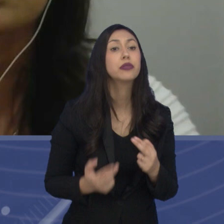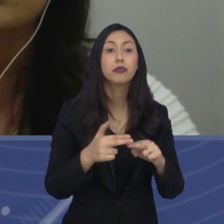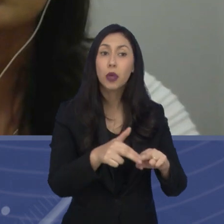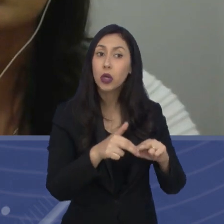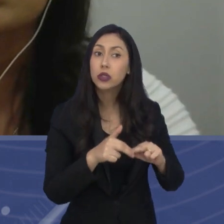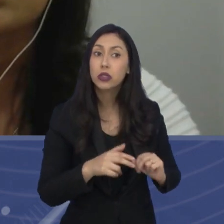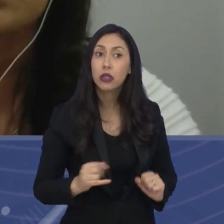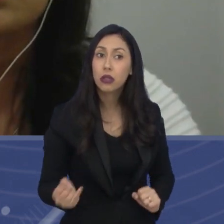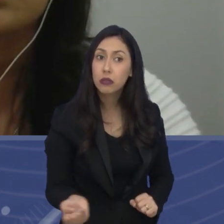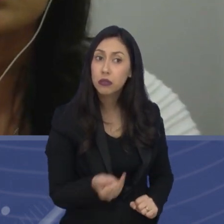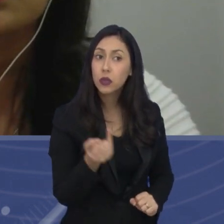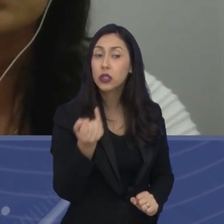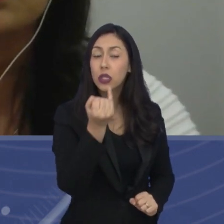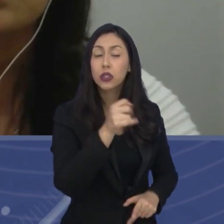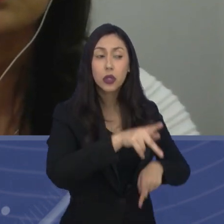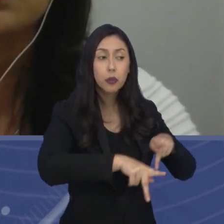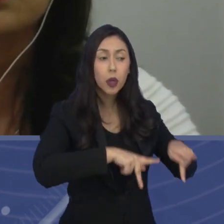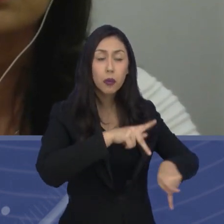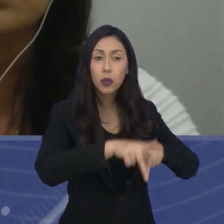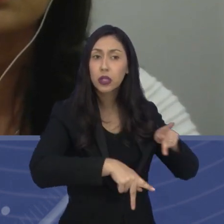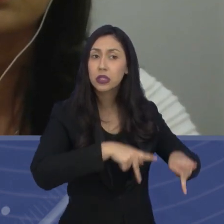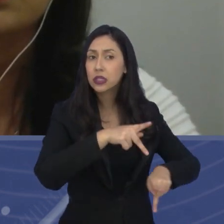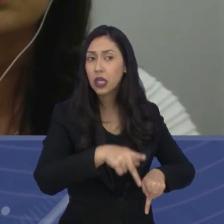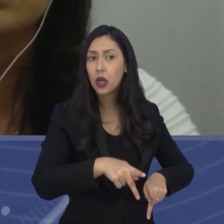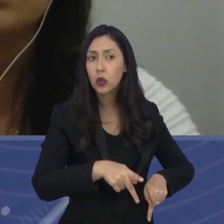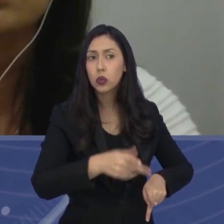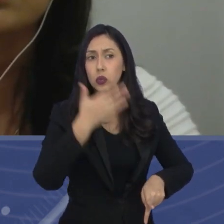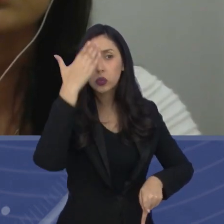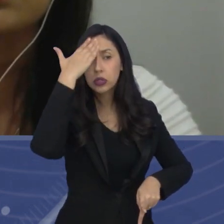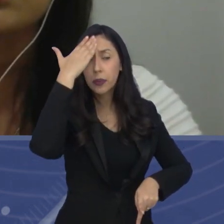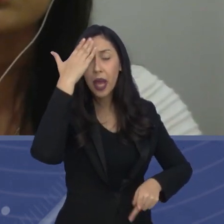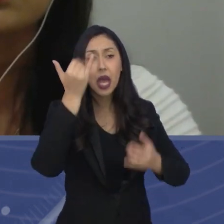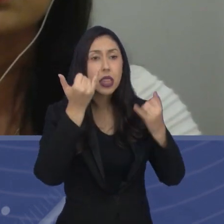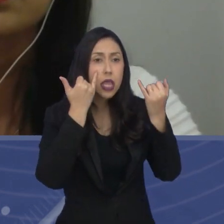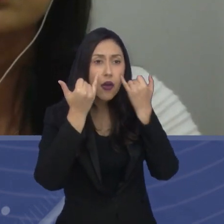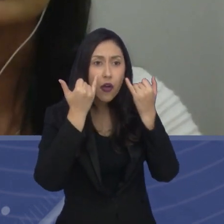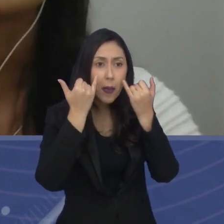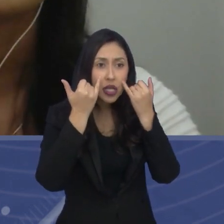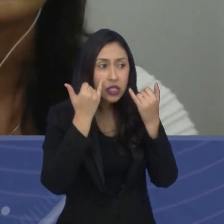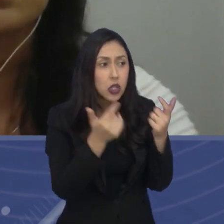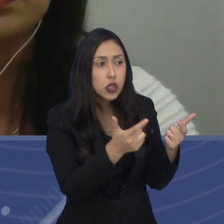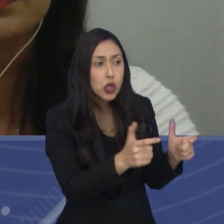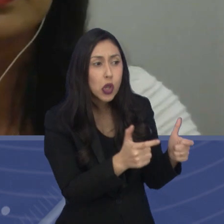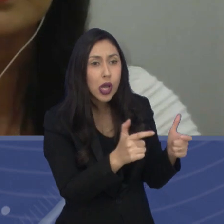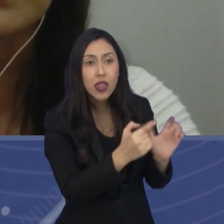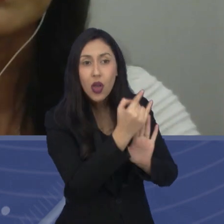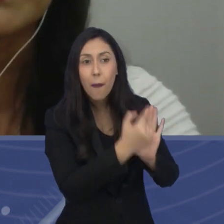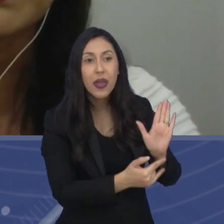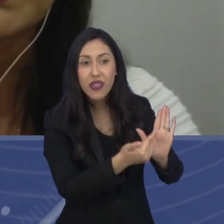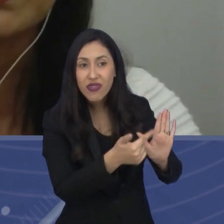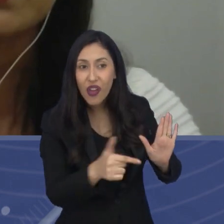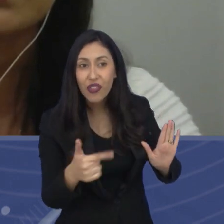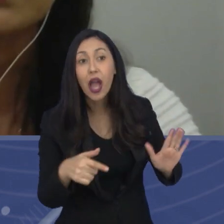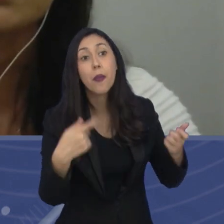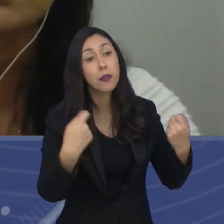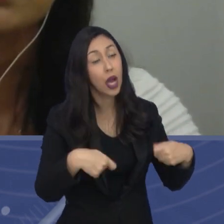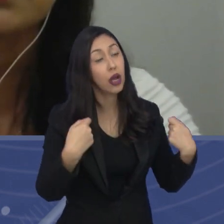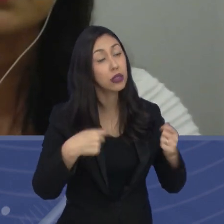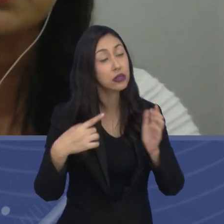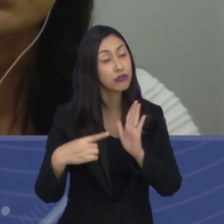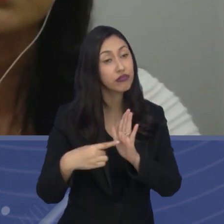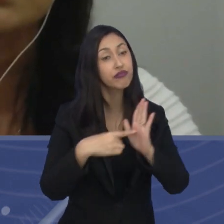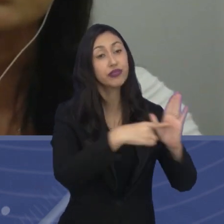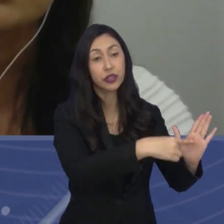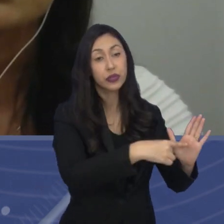a população ou quem tiver, né, alguma informação denunciar mesmo, né, para que cada vez menos a gente tenha situações como